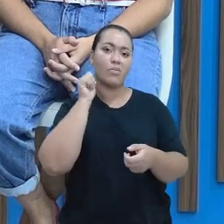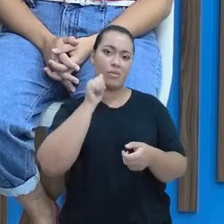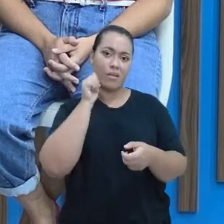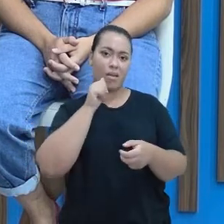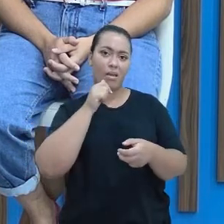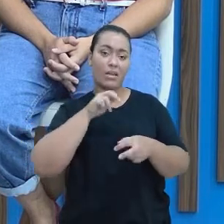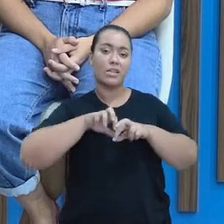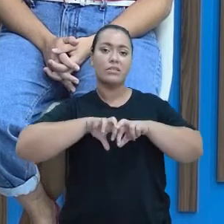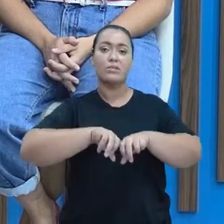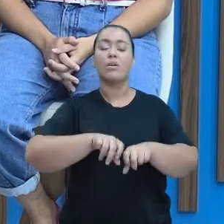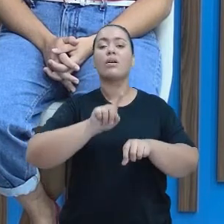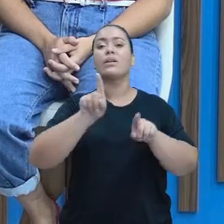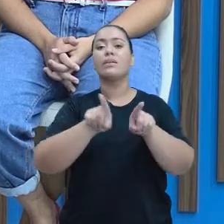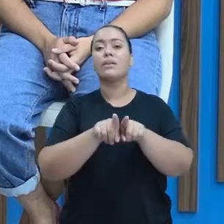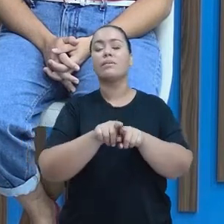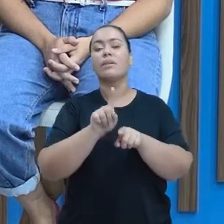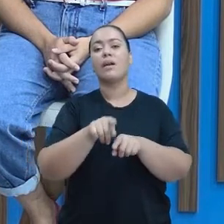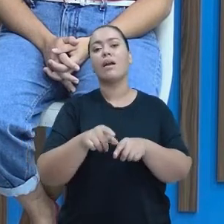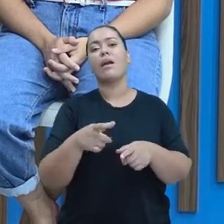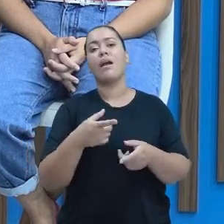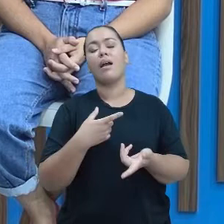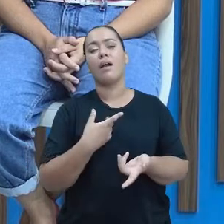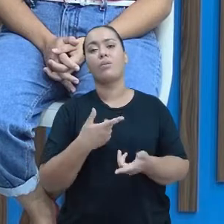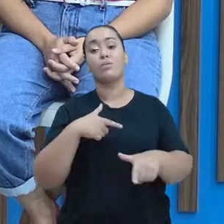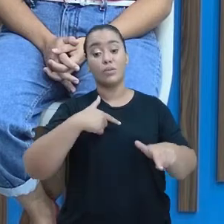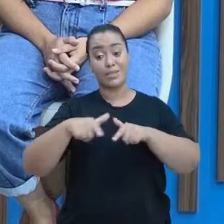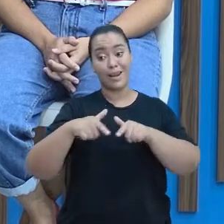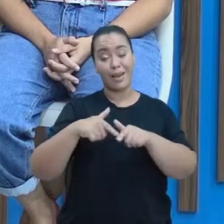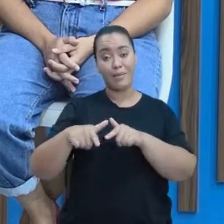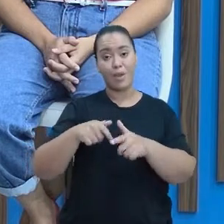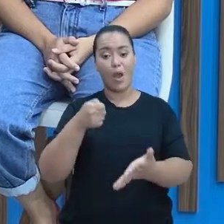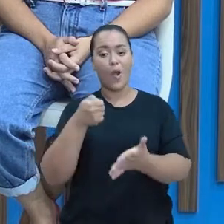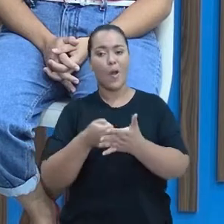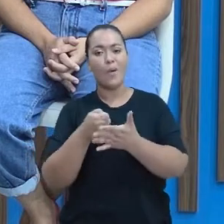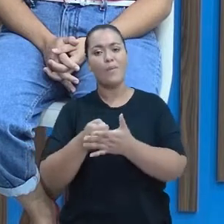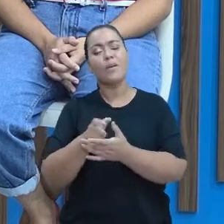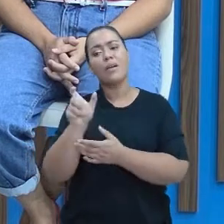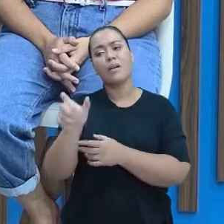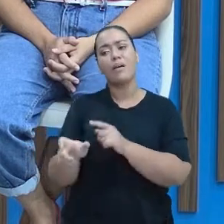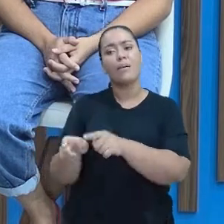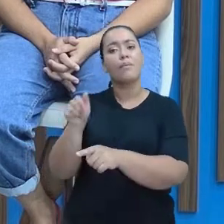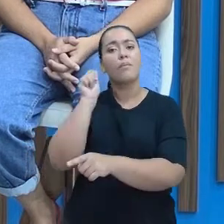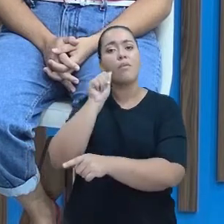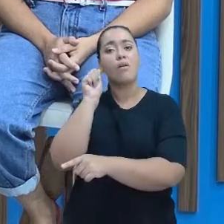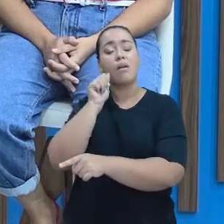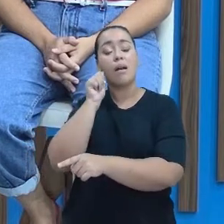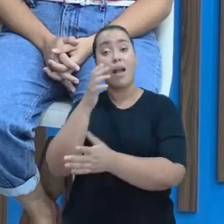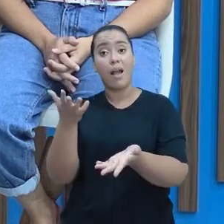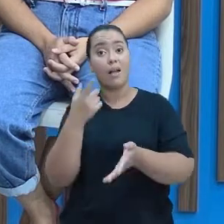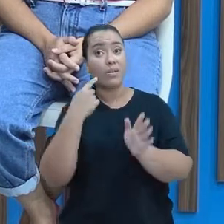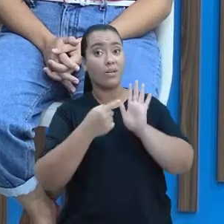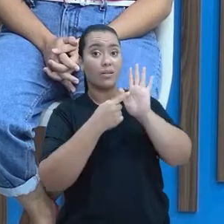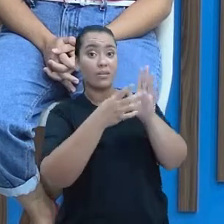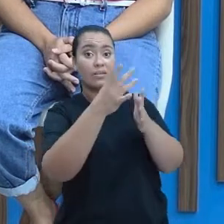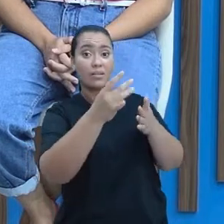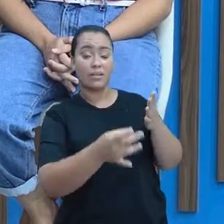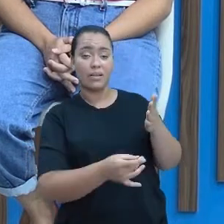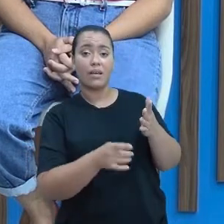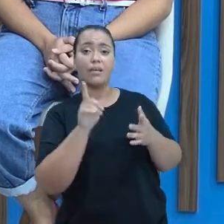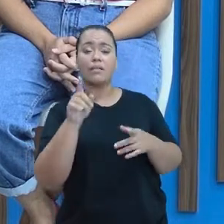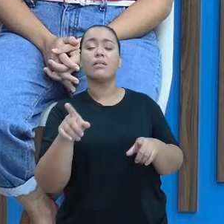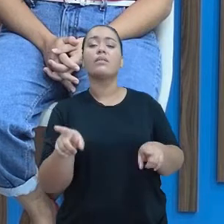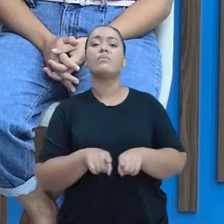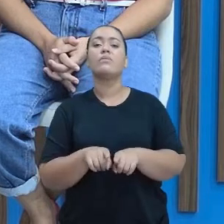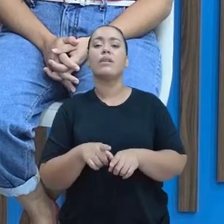que explora a mão de obra e que obriga essas mulheres, como os dados apresentaram, Nelson, a ter